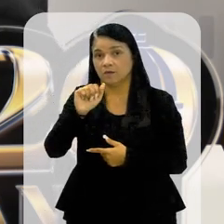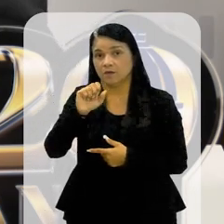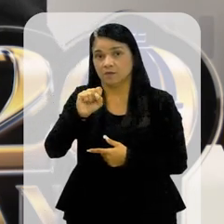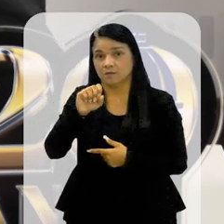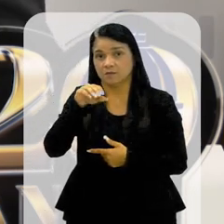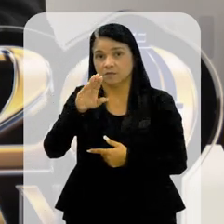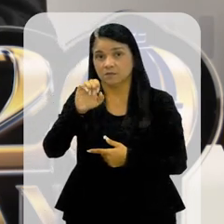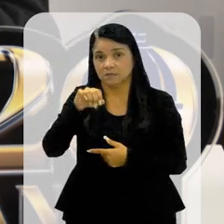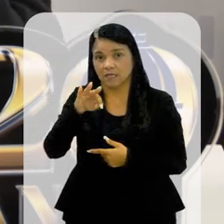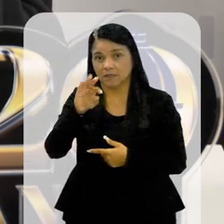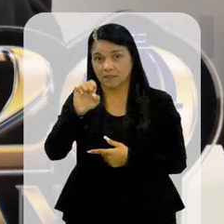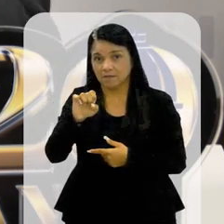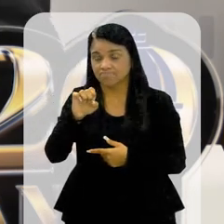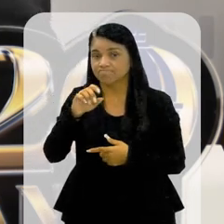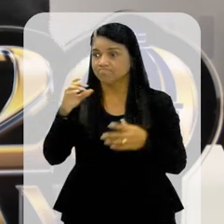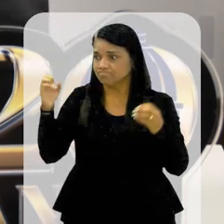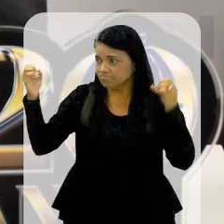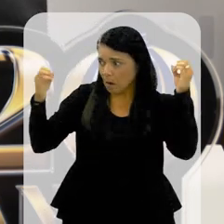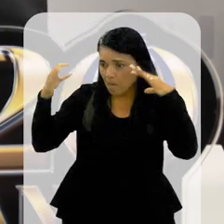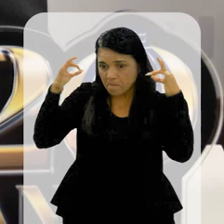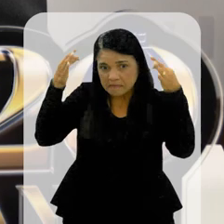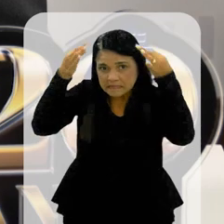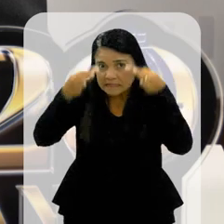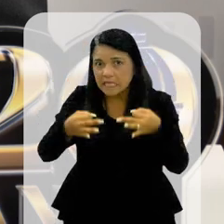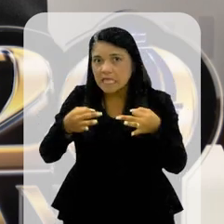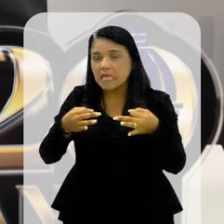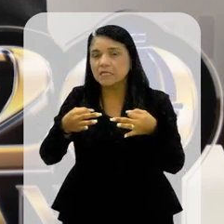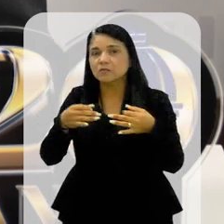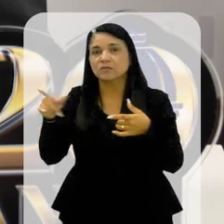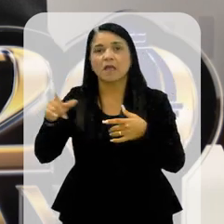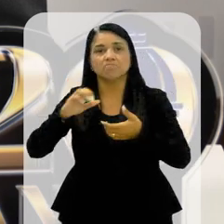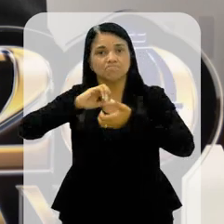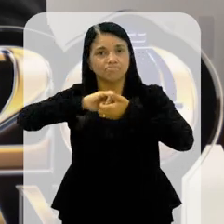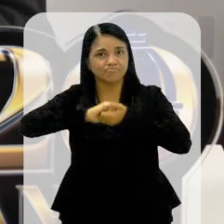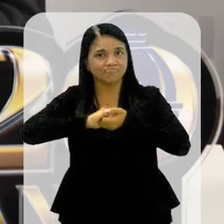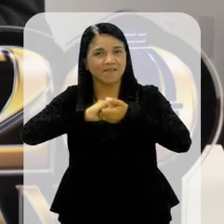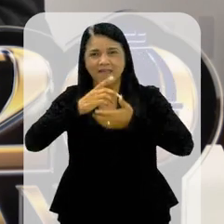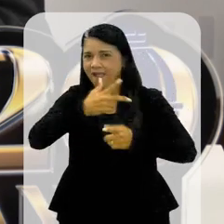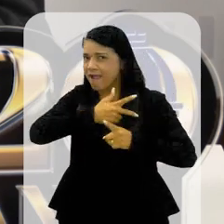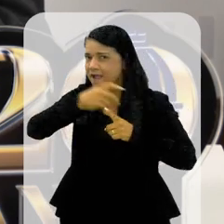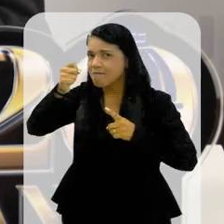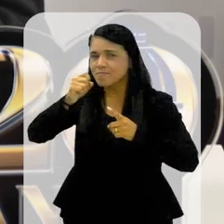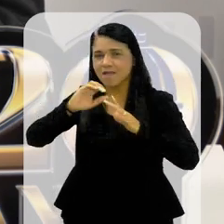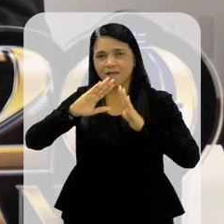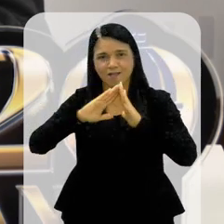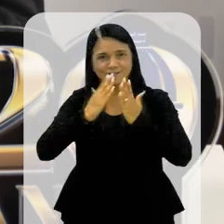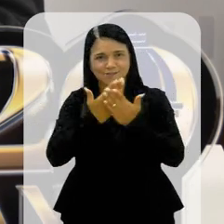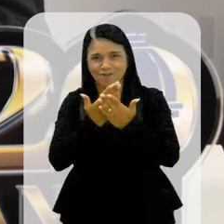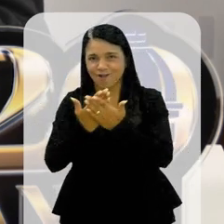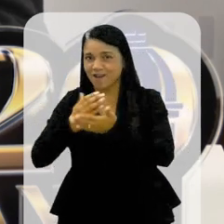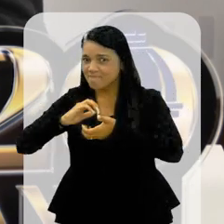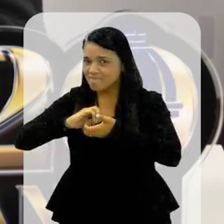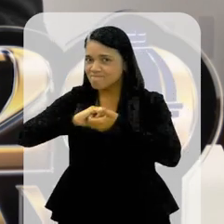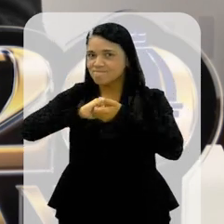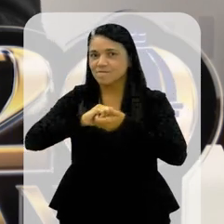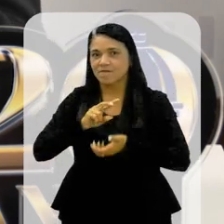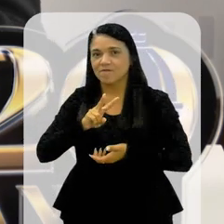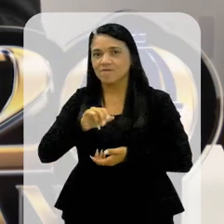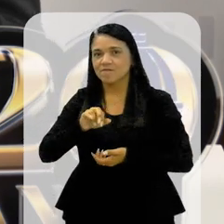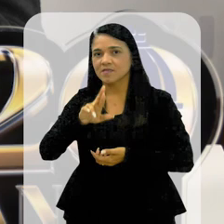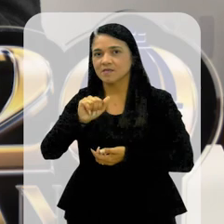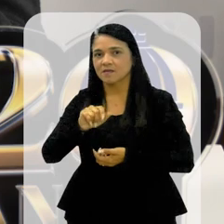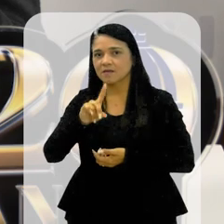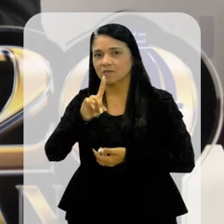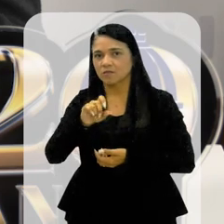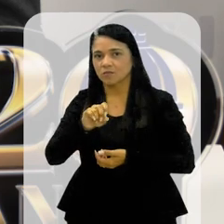certo, principalmente na campeã viradora. Posso te contar uma passagem sobre isso? Sim, porque vocês aproveitaram, eu costumo dizer que, costumo